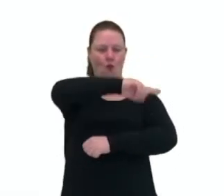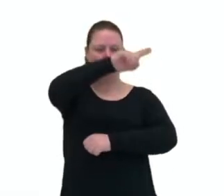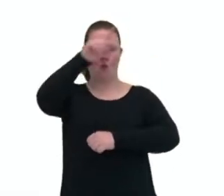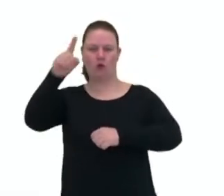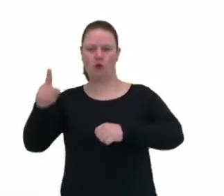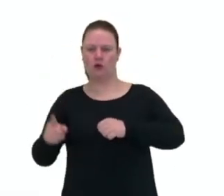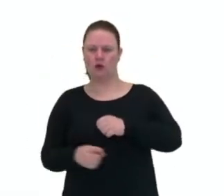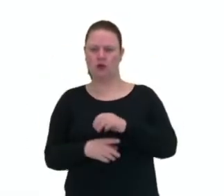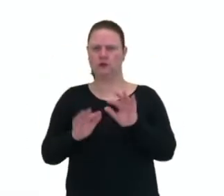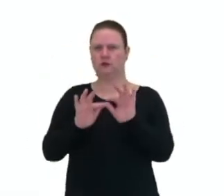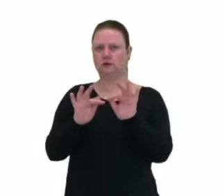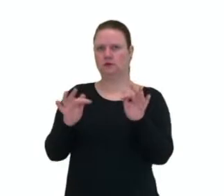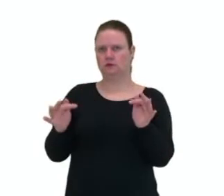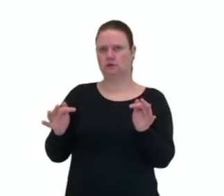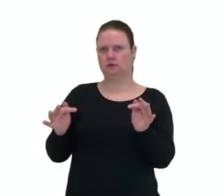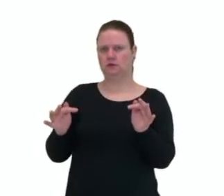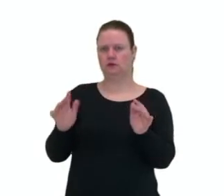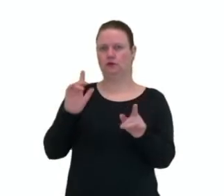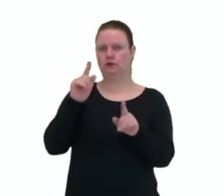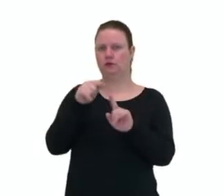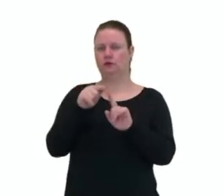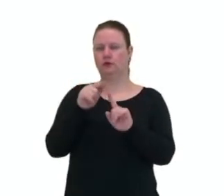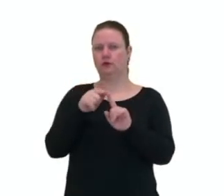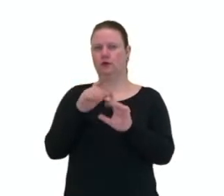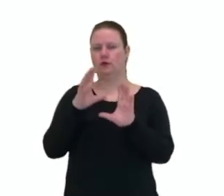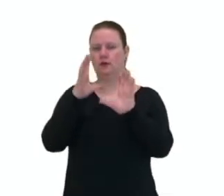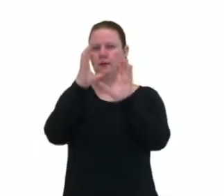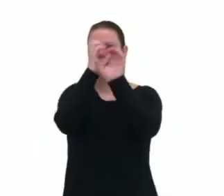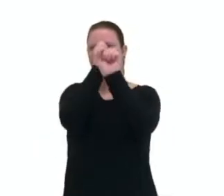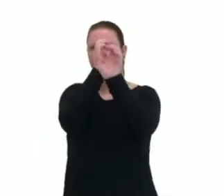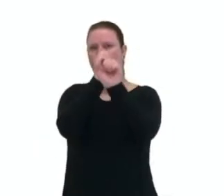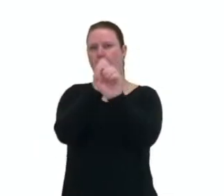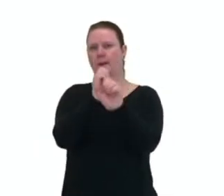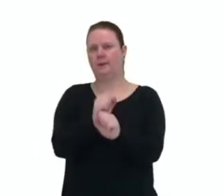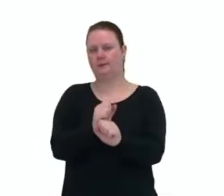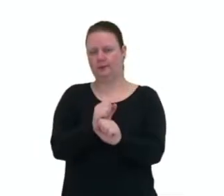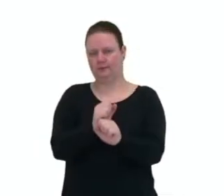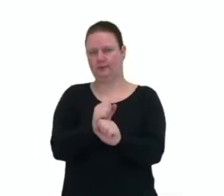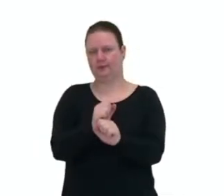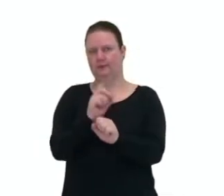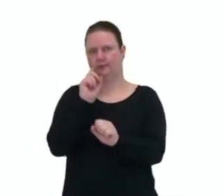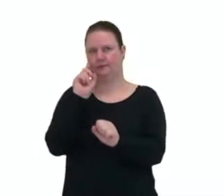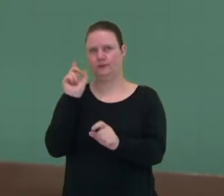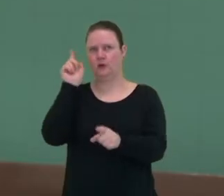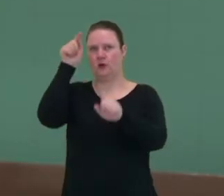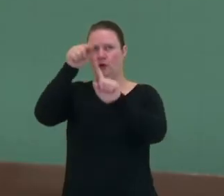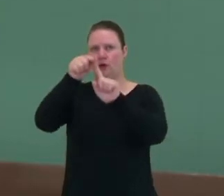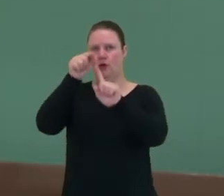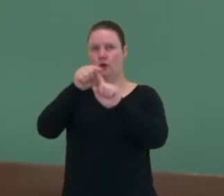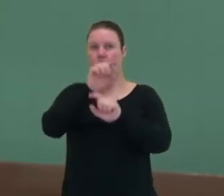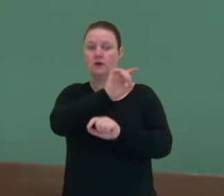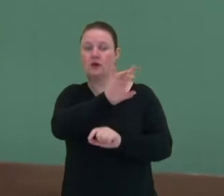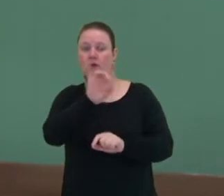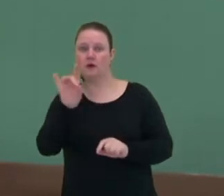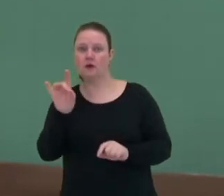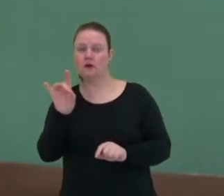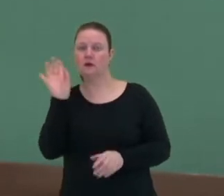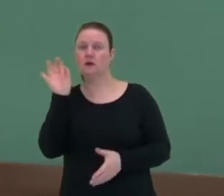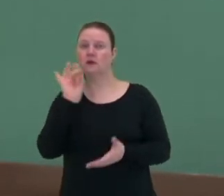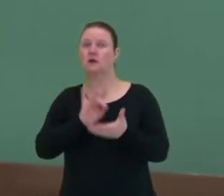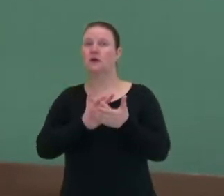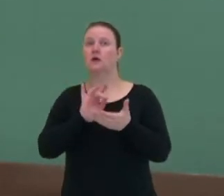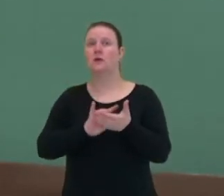Com um sistema mais simples, e o objetivo é somar pontos ao atirar flechas no alvo. Então, cada flecha vai determinar a